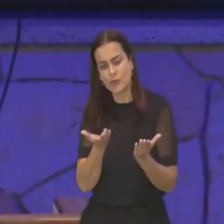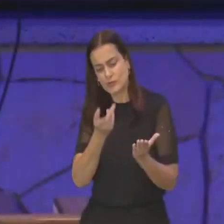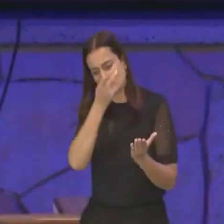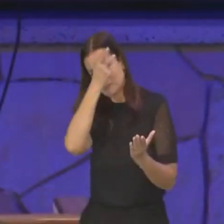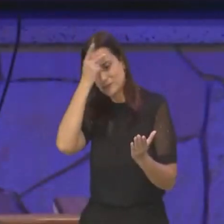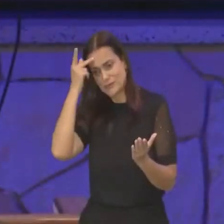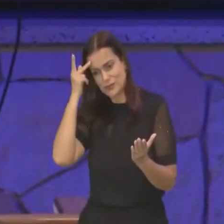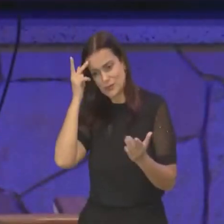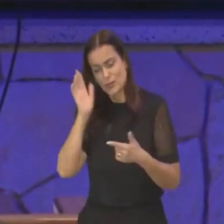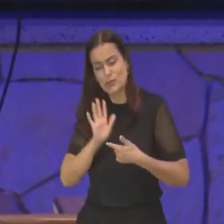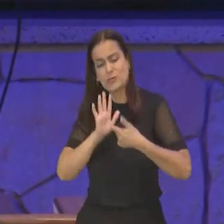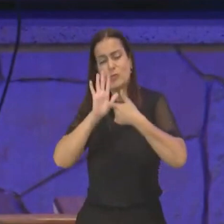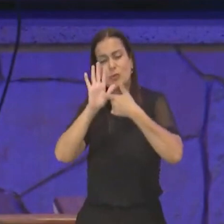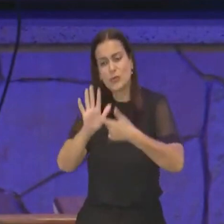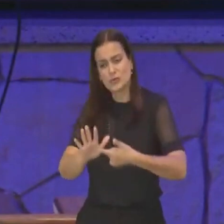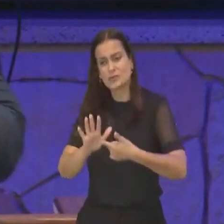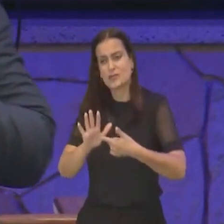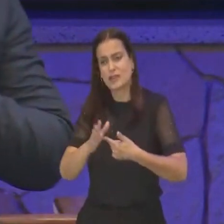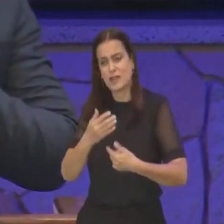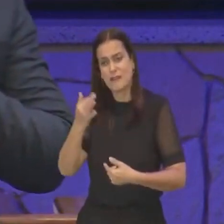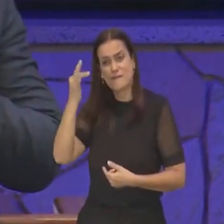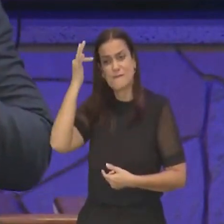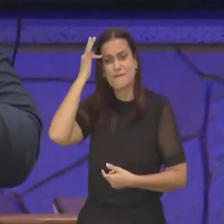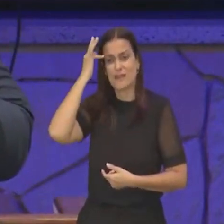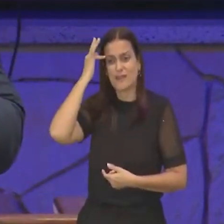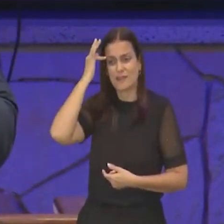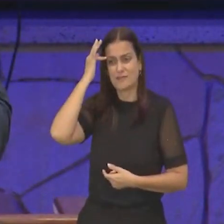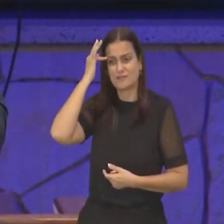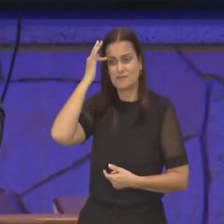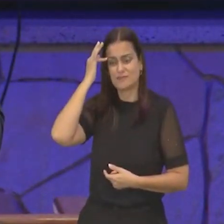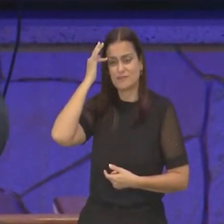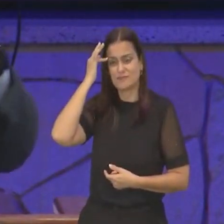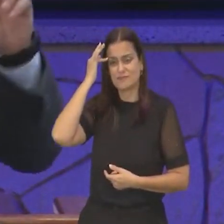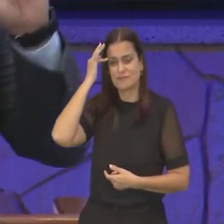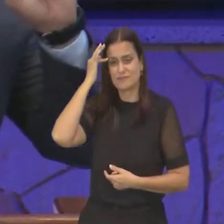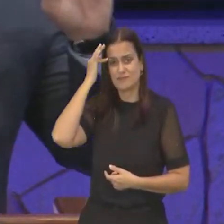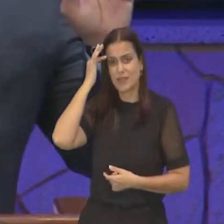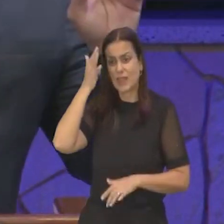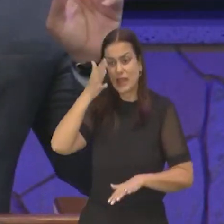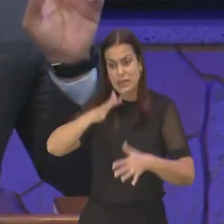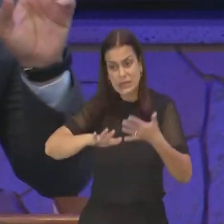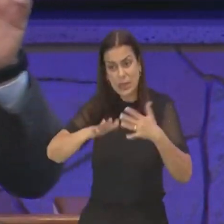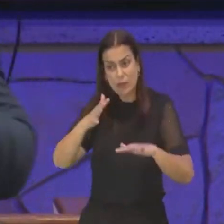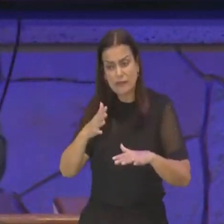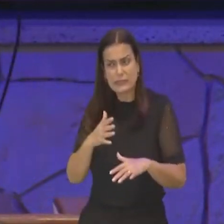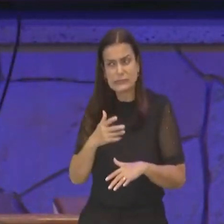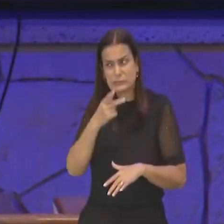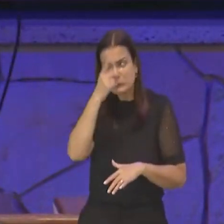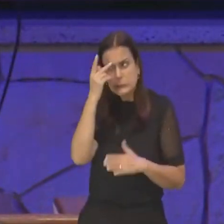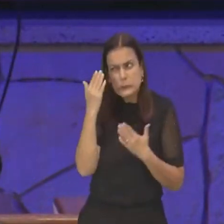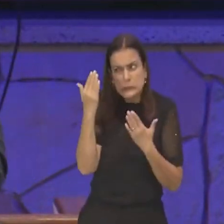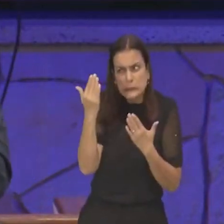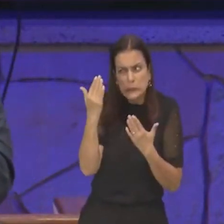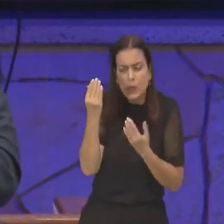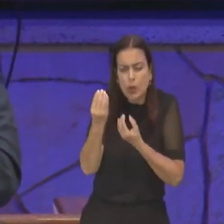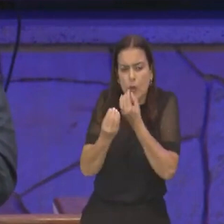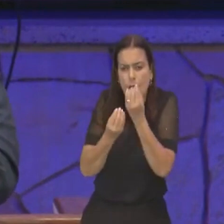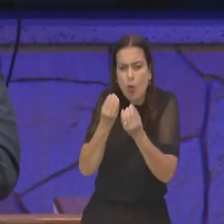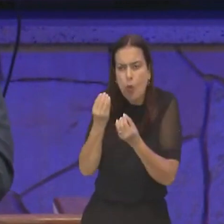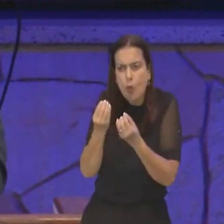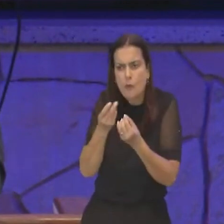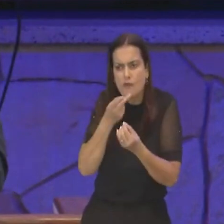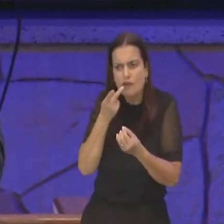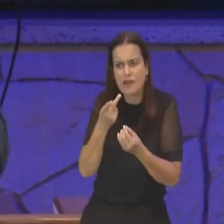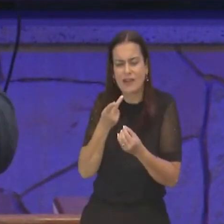pessoa, apresentar ou mostrar a sua fé para alguém. E talvez o receio de alguns seja: como que eu vou falar de Jesus, porque